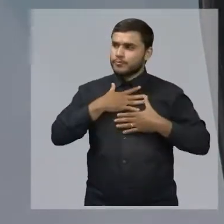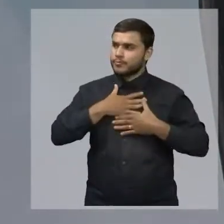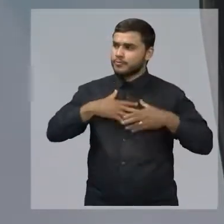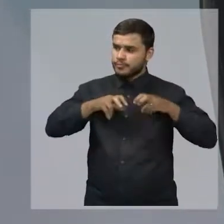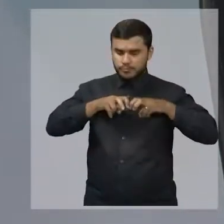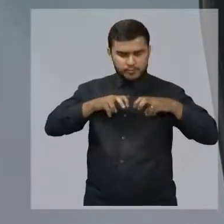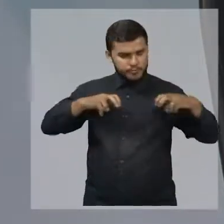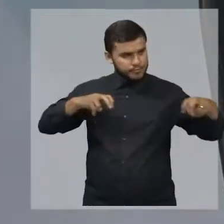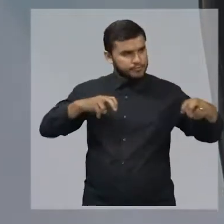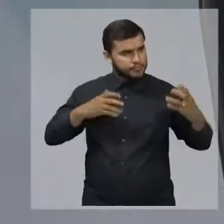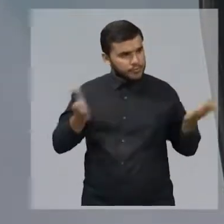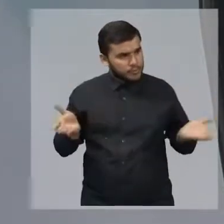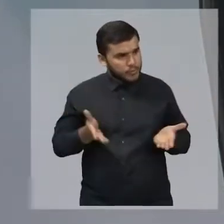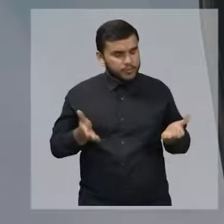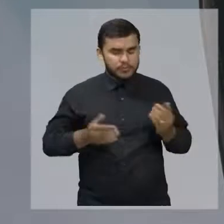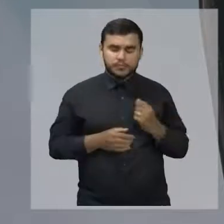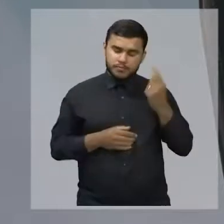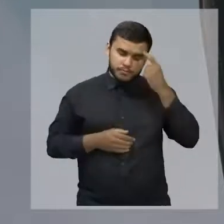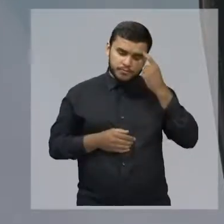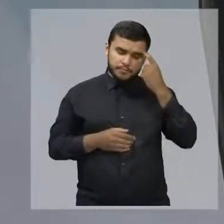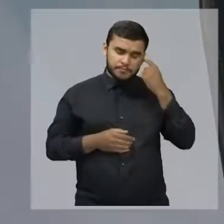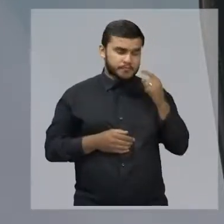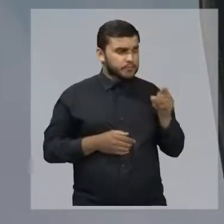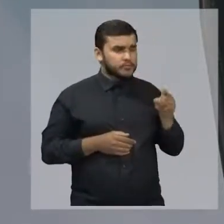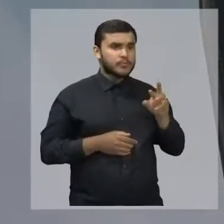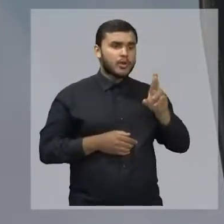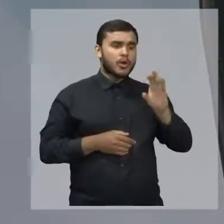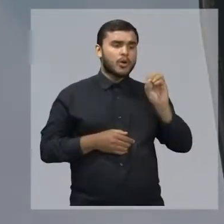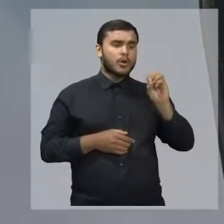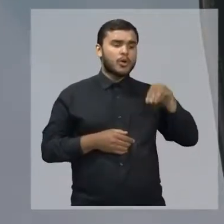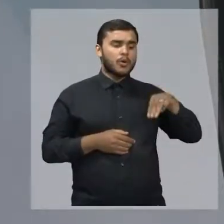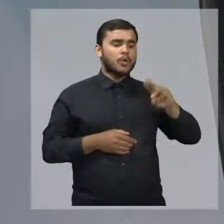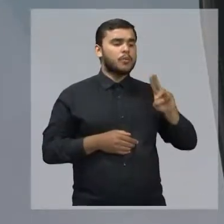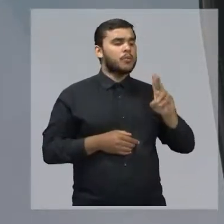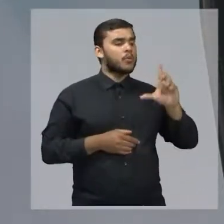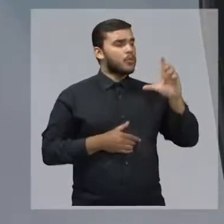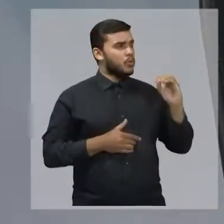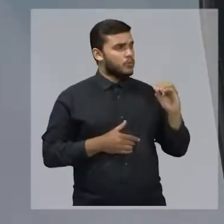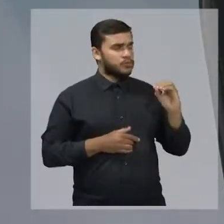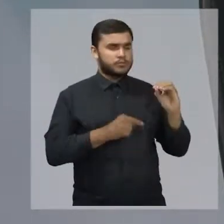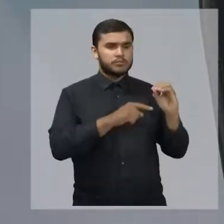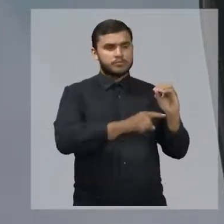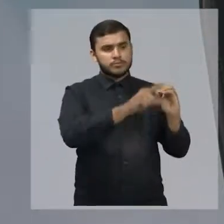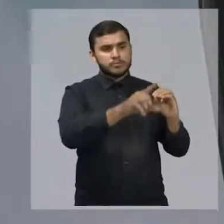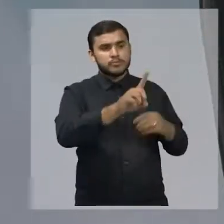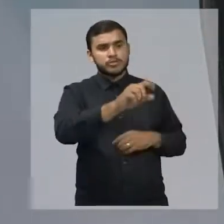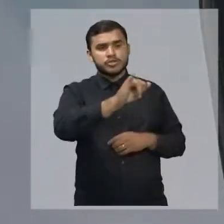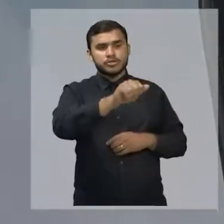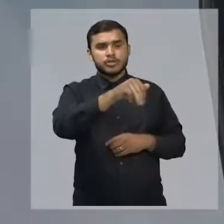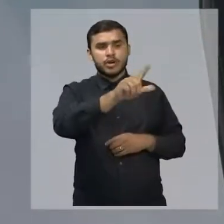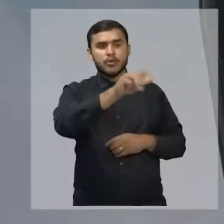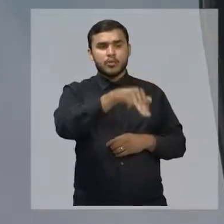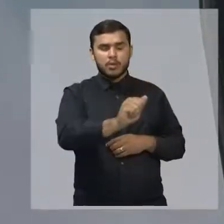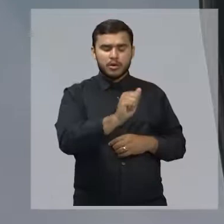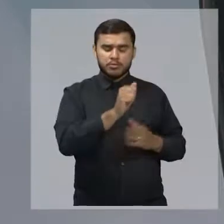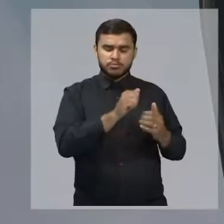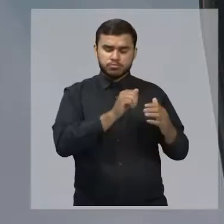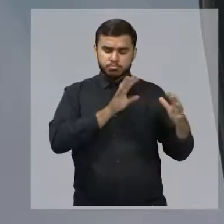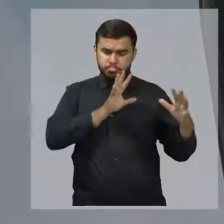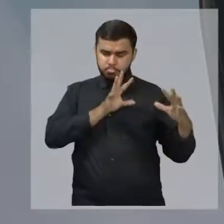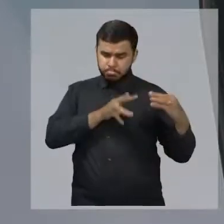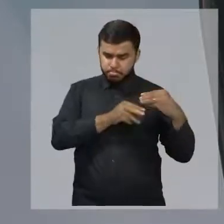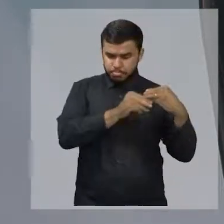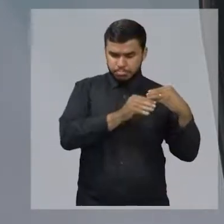já do colega, do Rômulo, né, e do Djalma, já me traz aqui uma série de elementos para te responder. Né? Já levantaram aqui